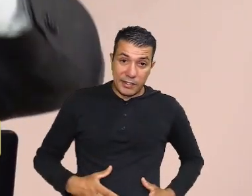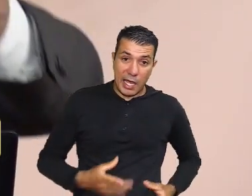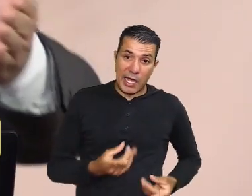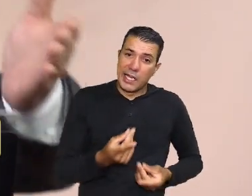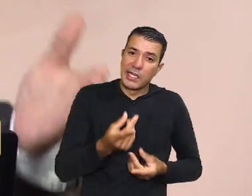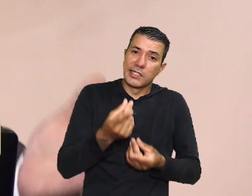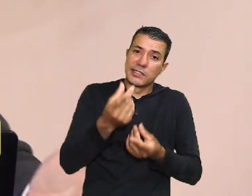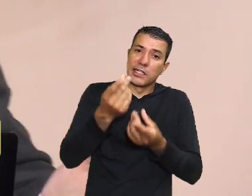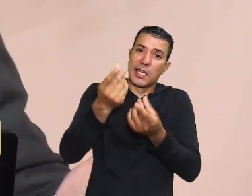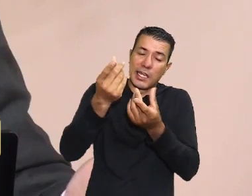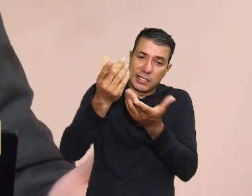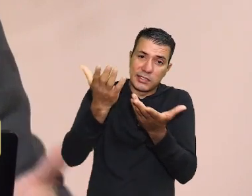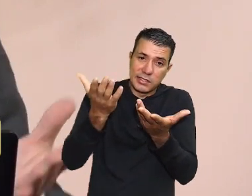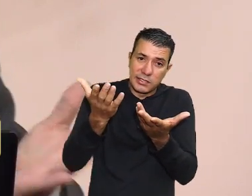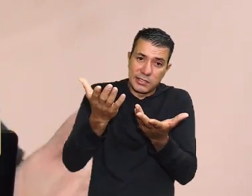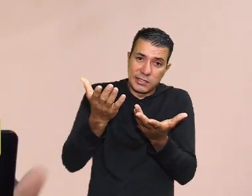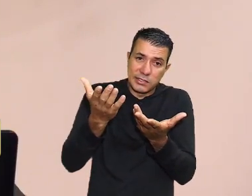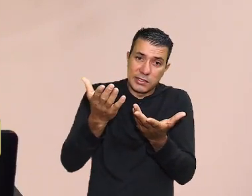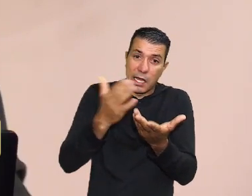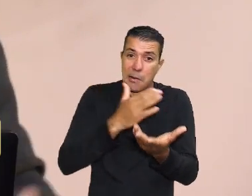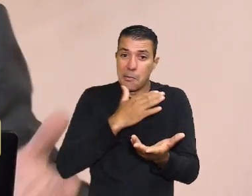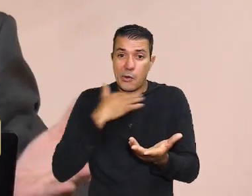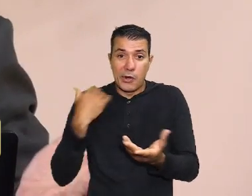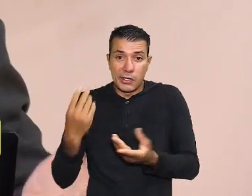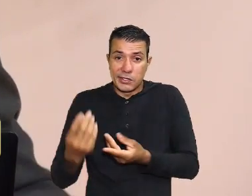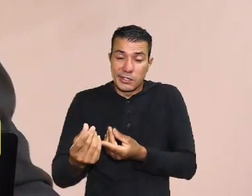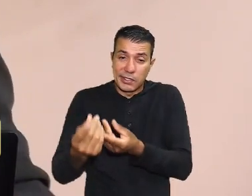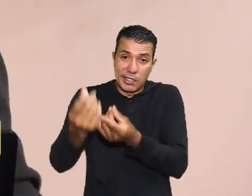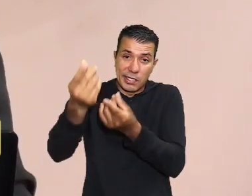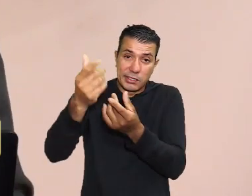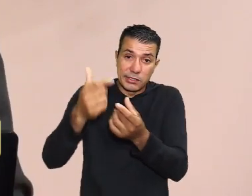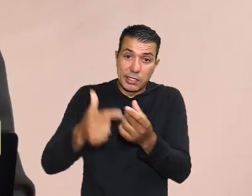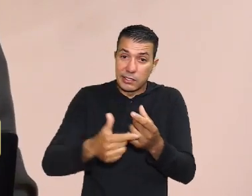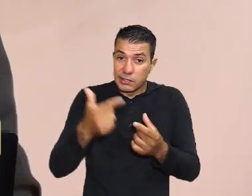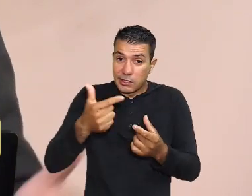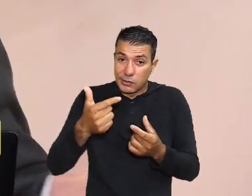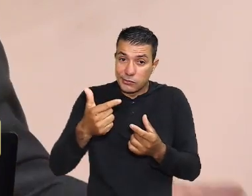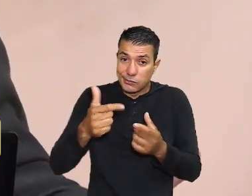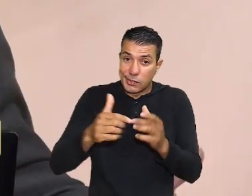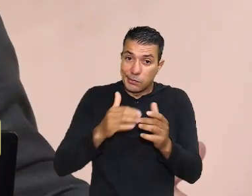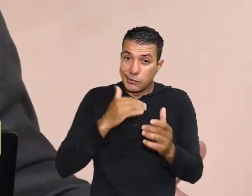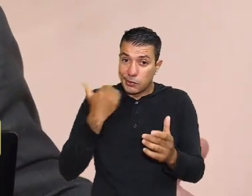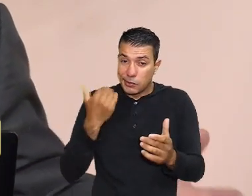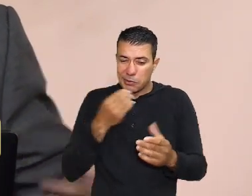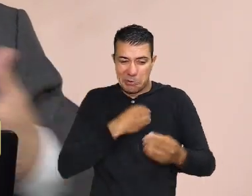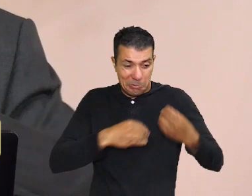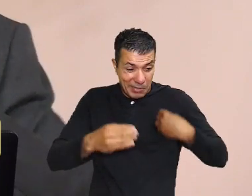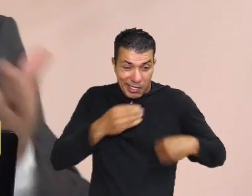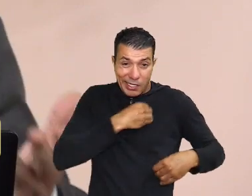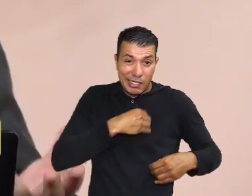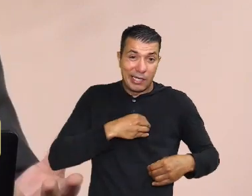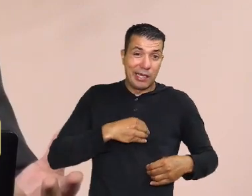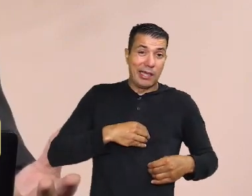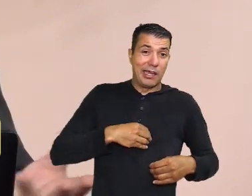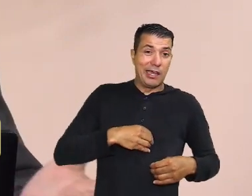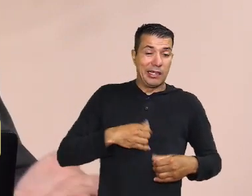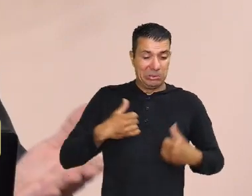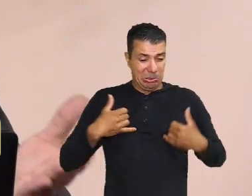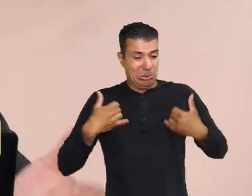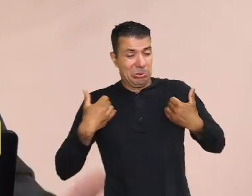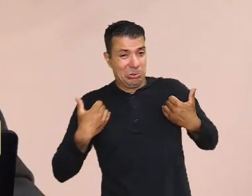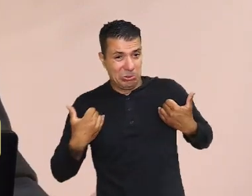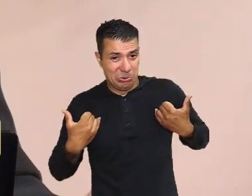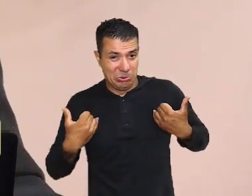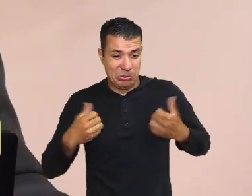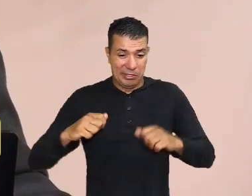eterna separação de Deus, à morte eterna, à segunda morte. E o pecado, as artimanhas de Satanás tentam